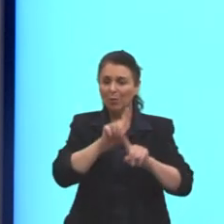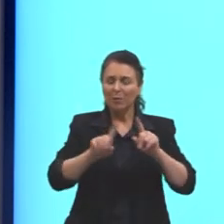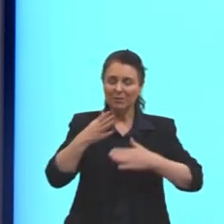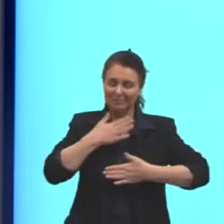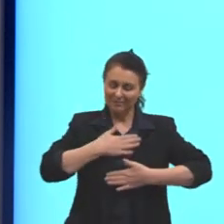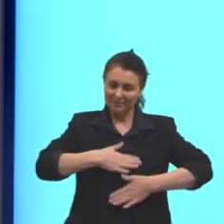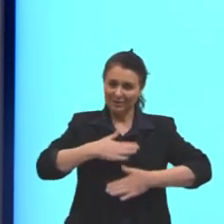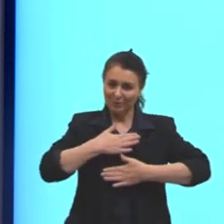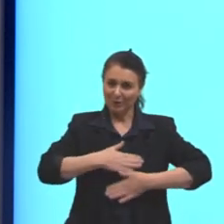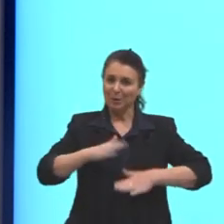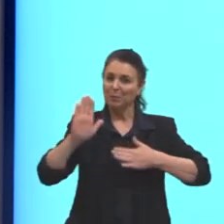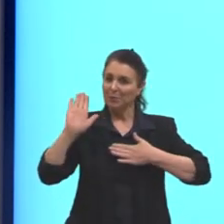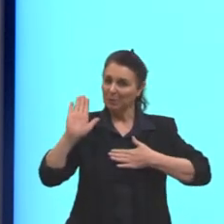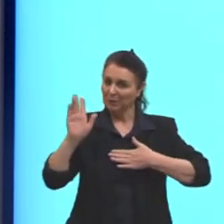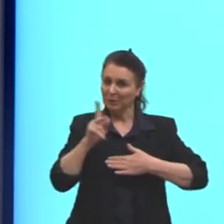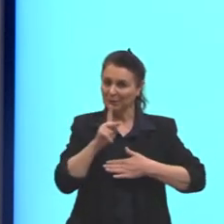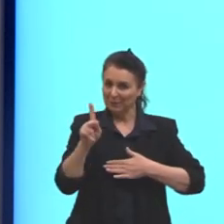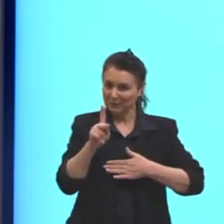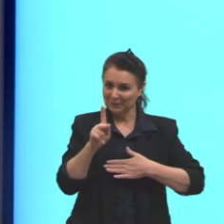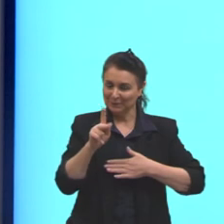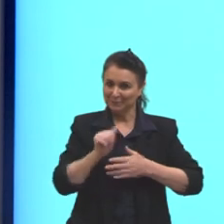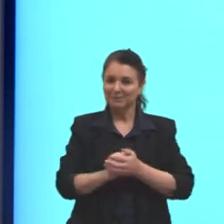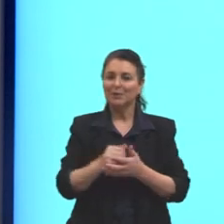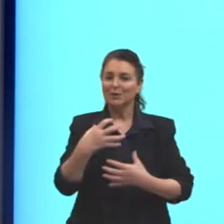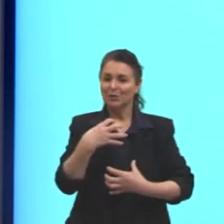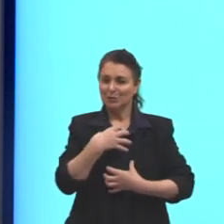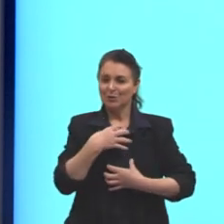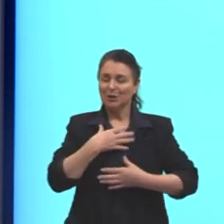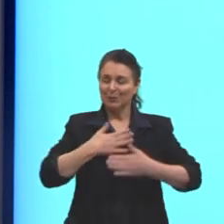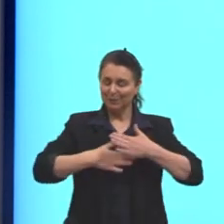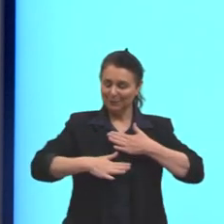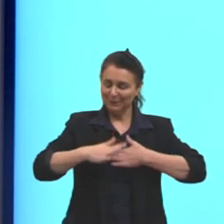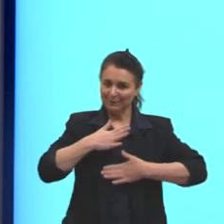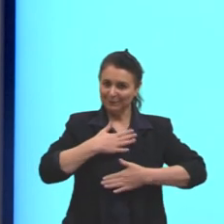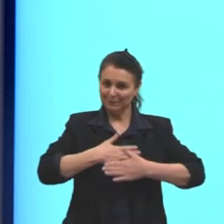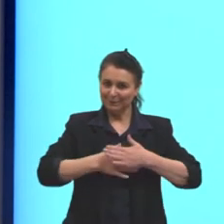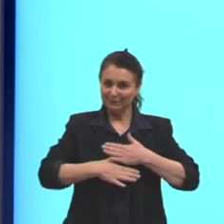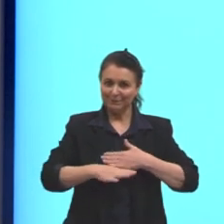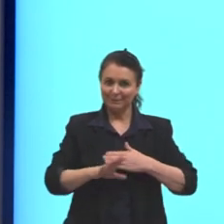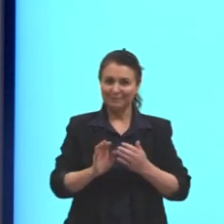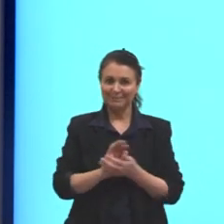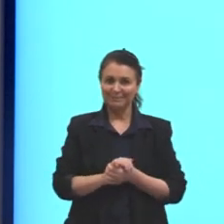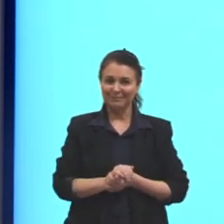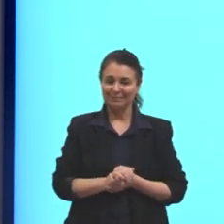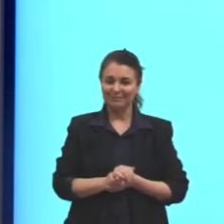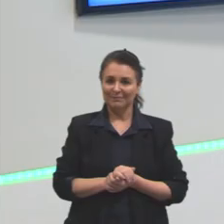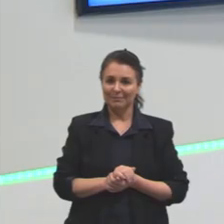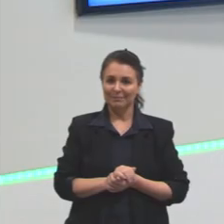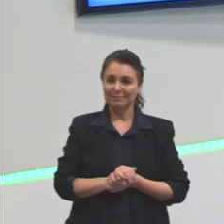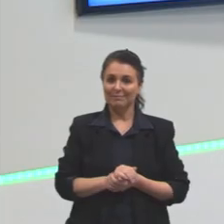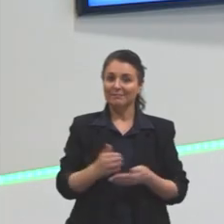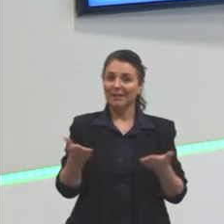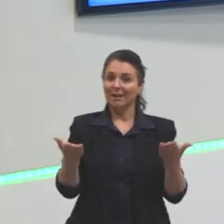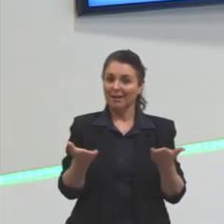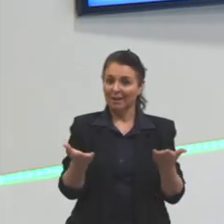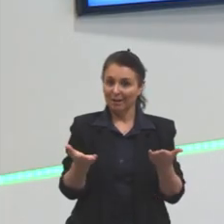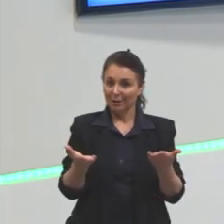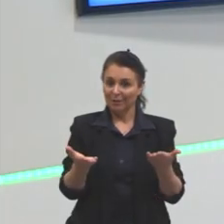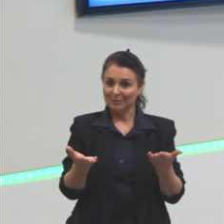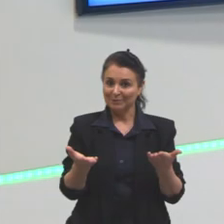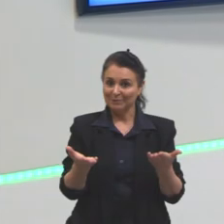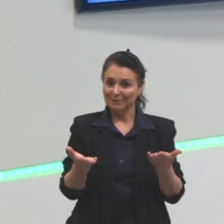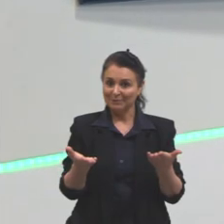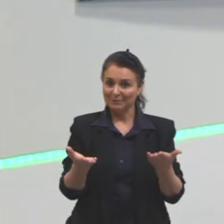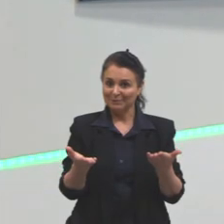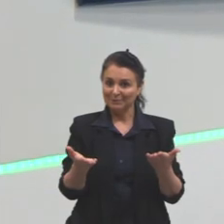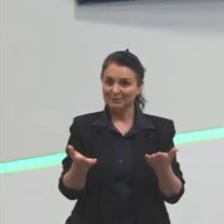tranquilo tá prometo para vocês que e de uma forma bem tranquila essa foi então a nossa aula de